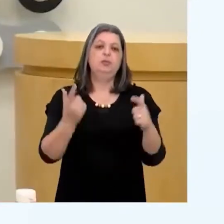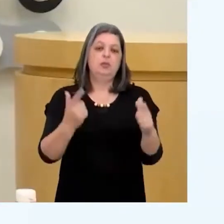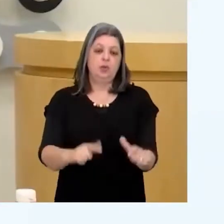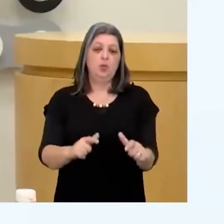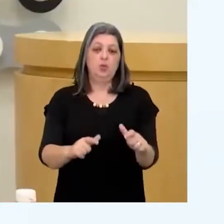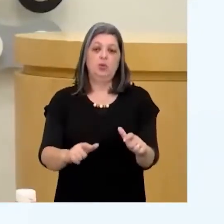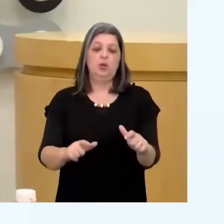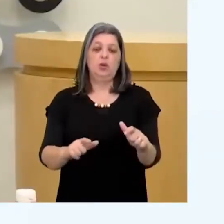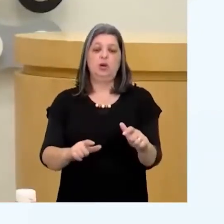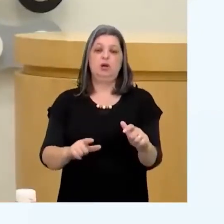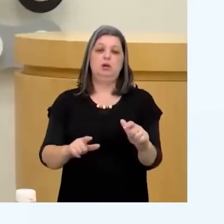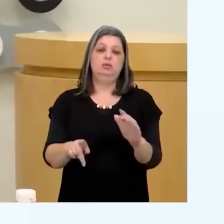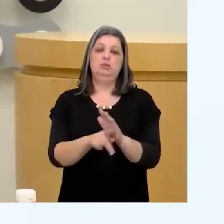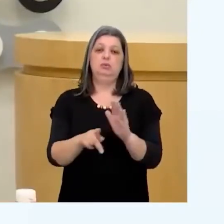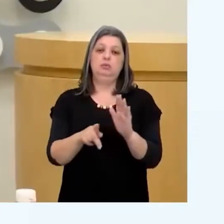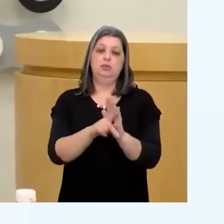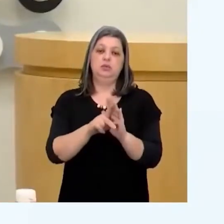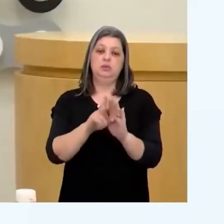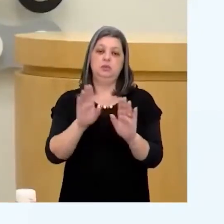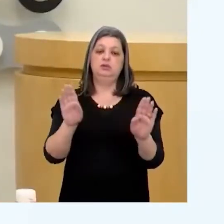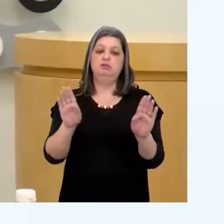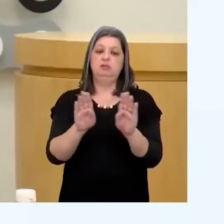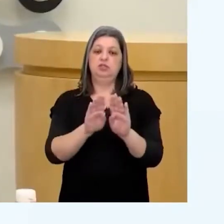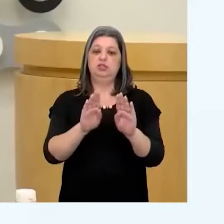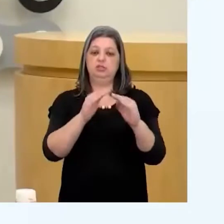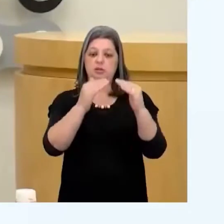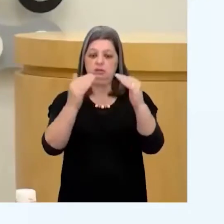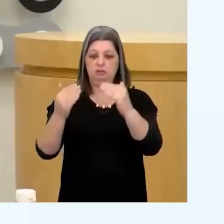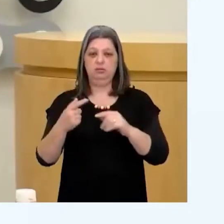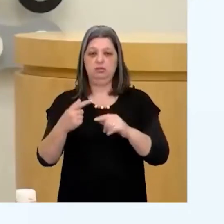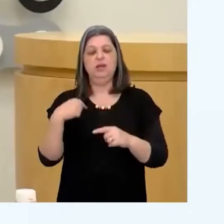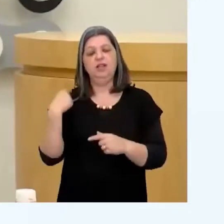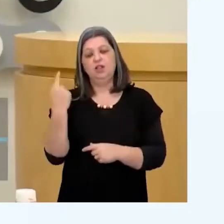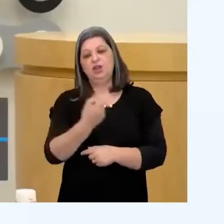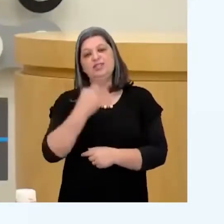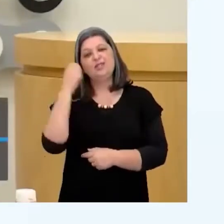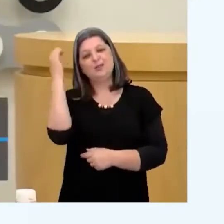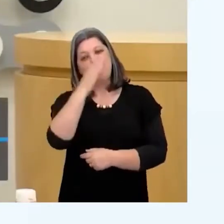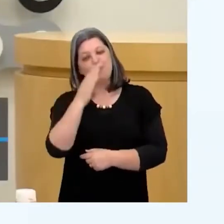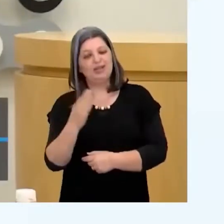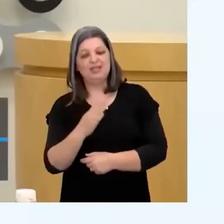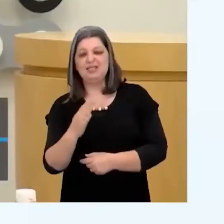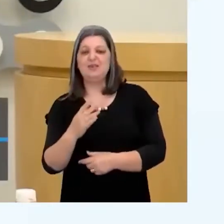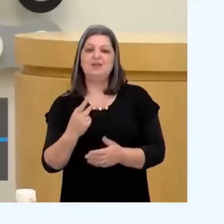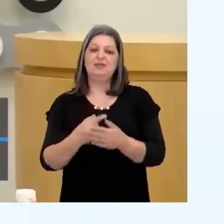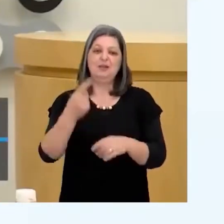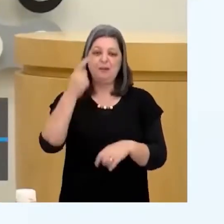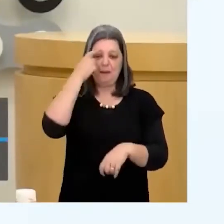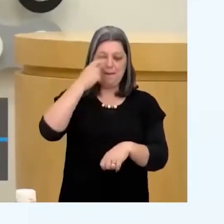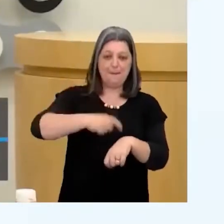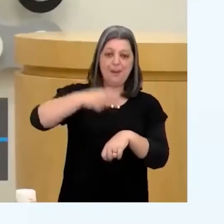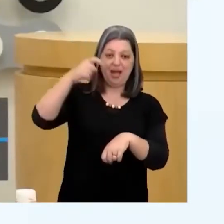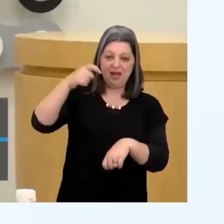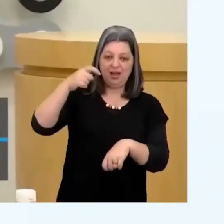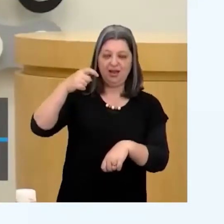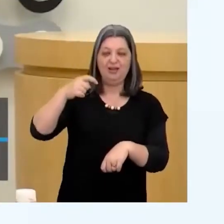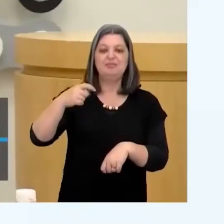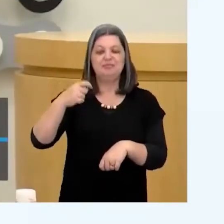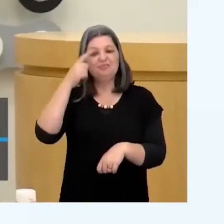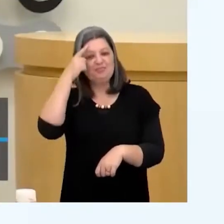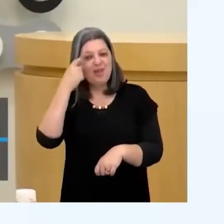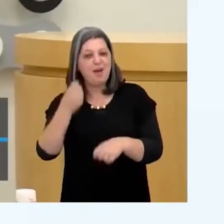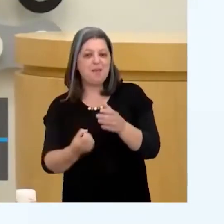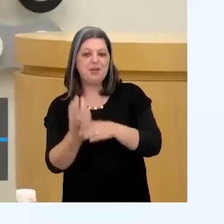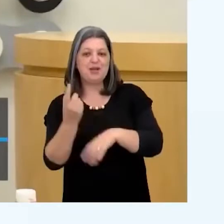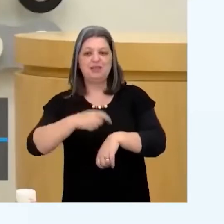fechado. Mas aqui no Brasil, como nós somos brasileiros, a gente improvisa tudo, né? Também fomos criativos